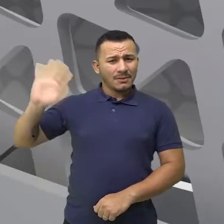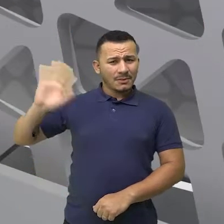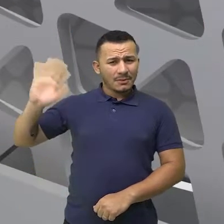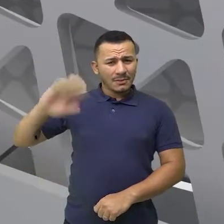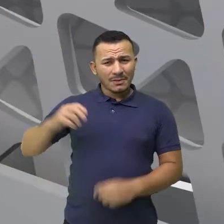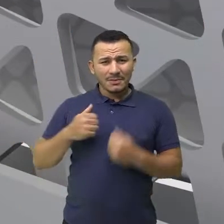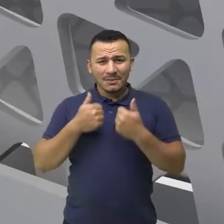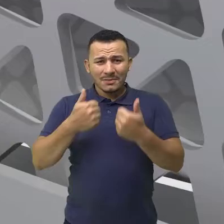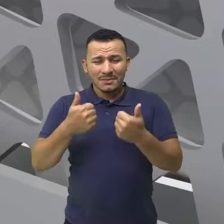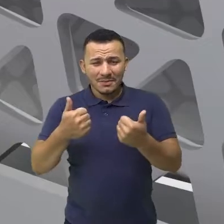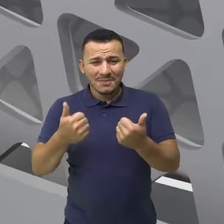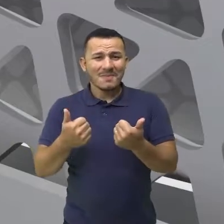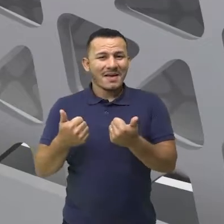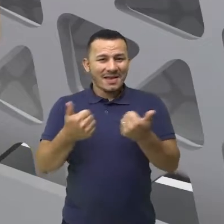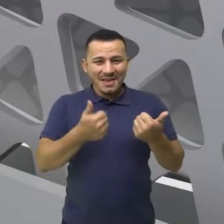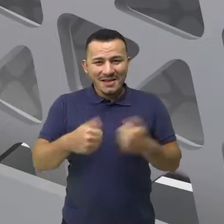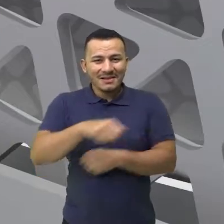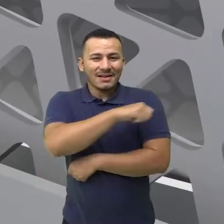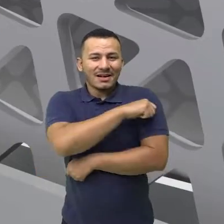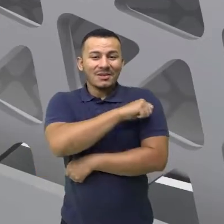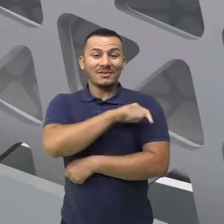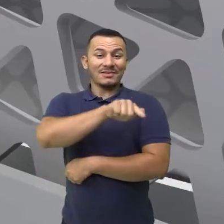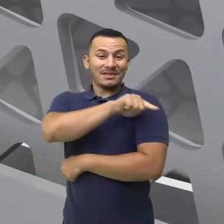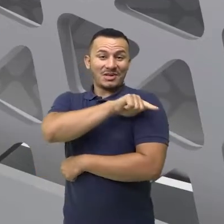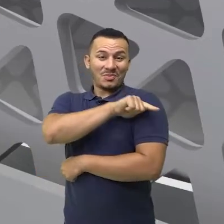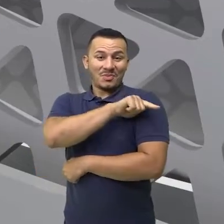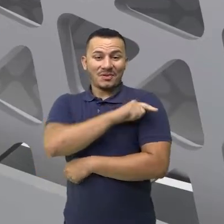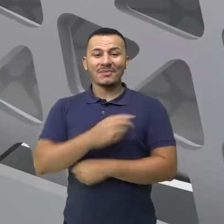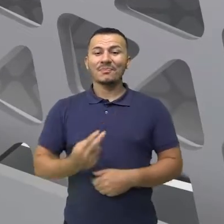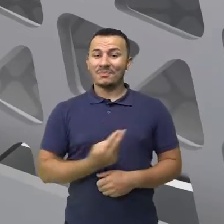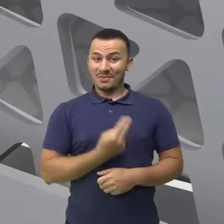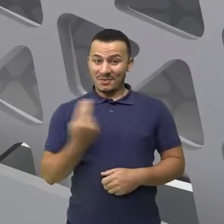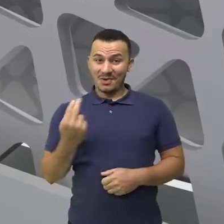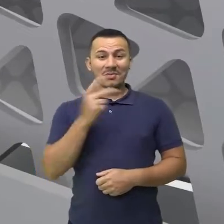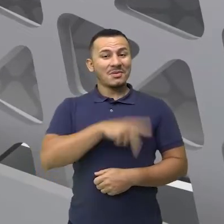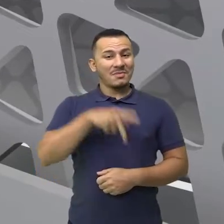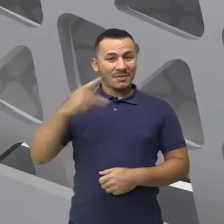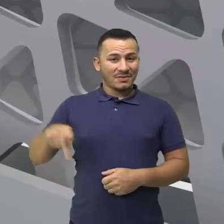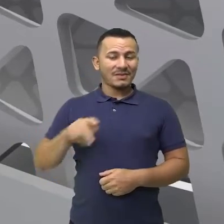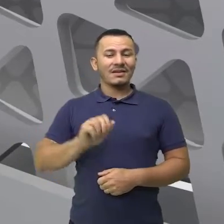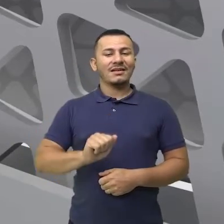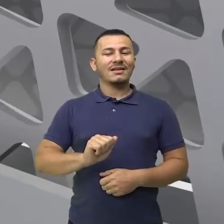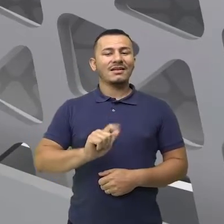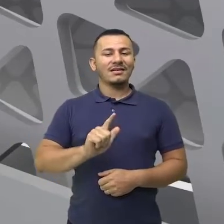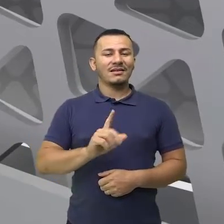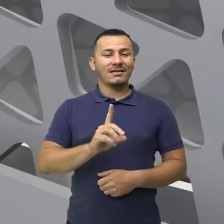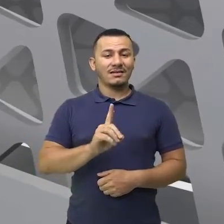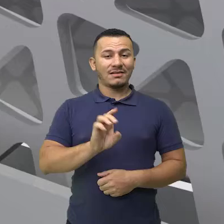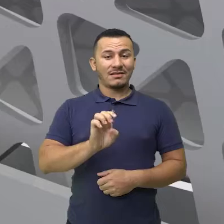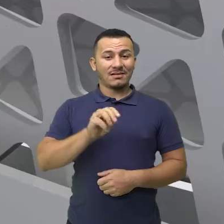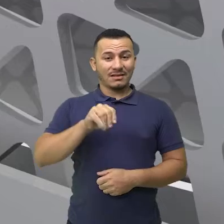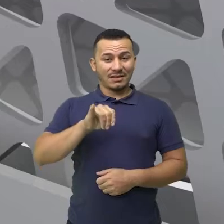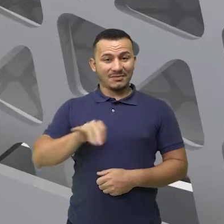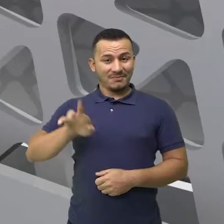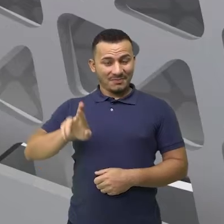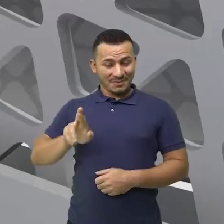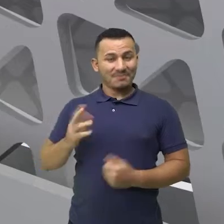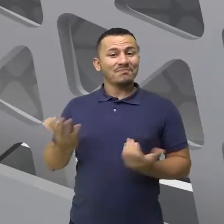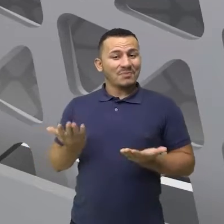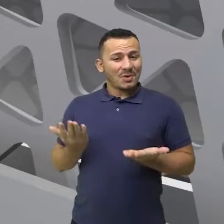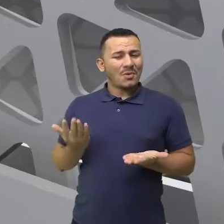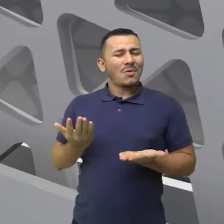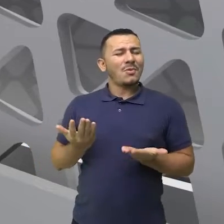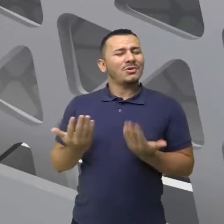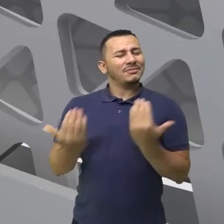Olá, meu povo do sétimo aninho. Eu sou o professor Aldemir Malveira e para esse